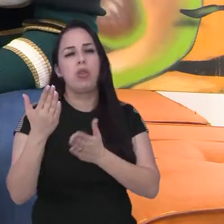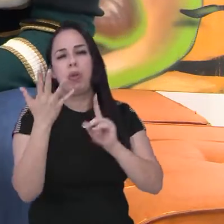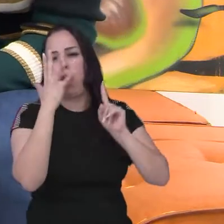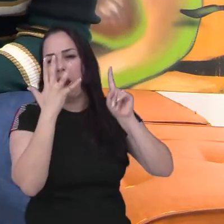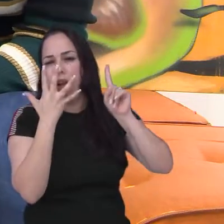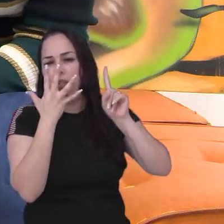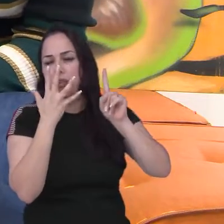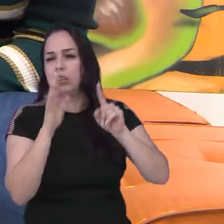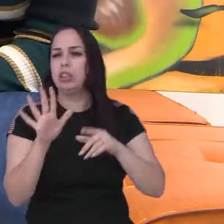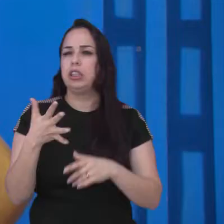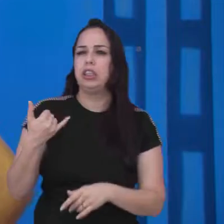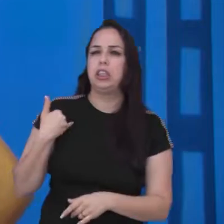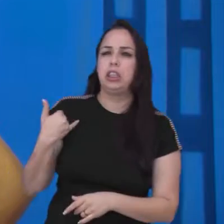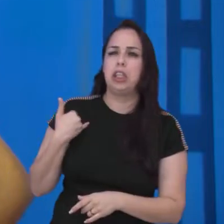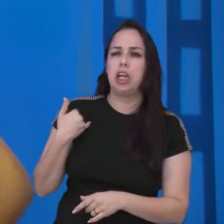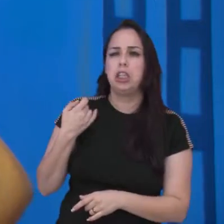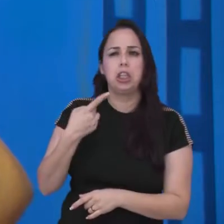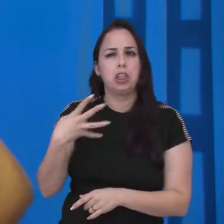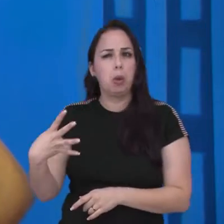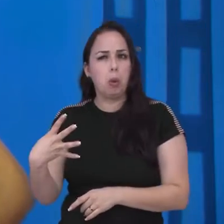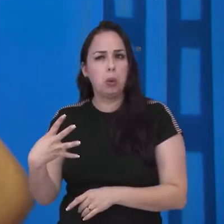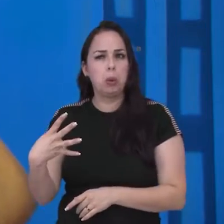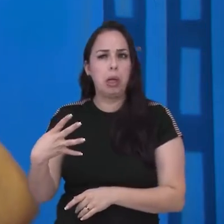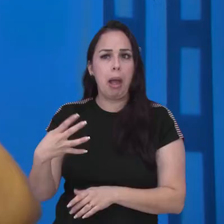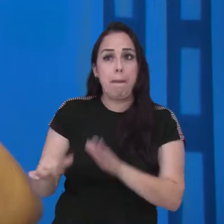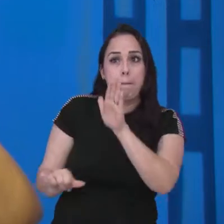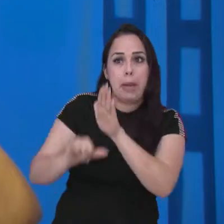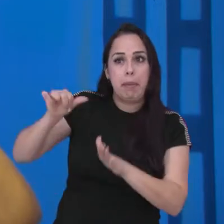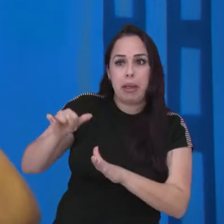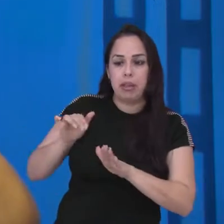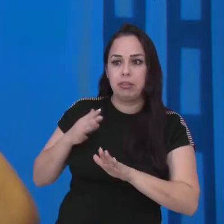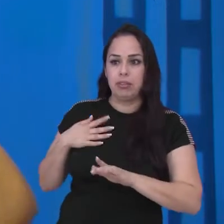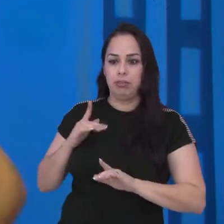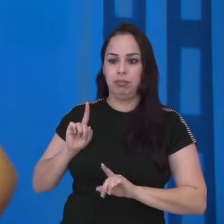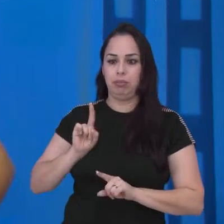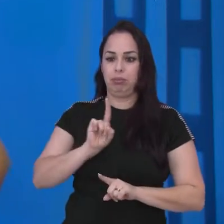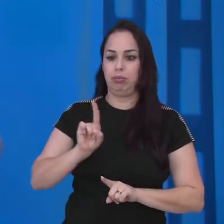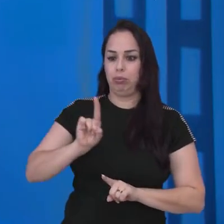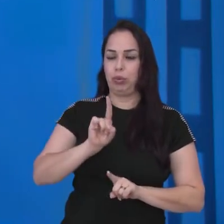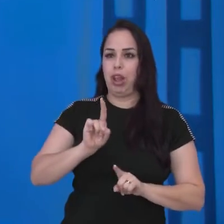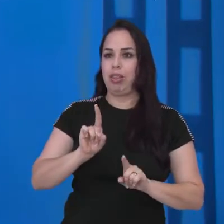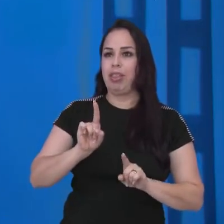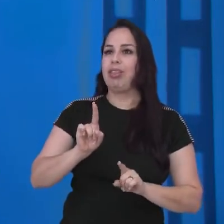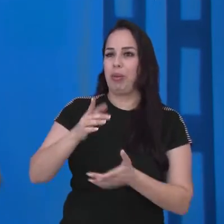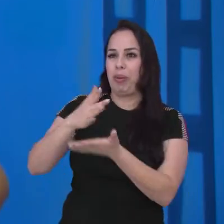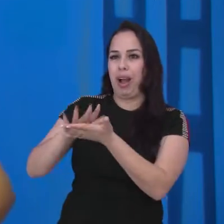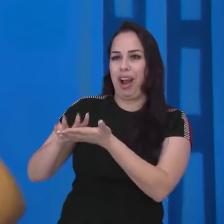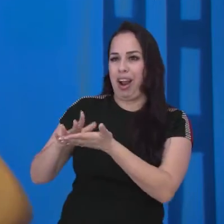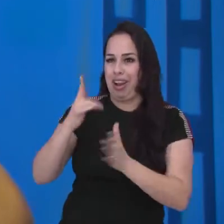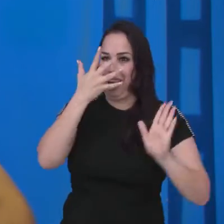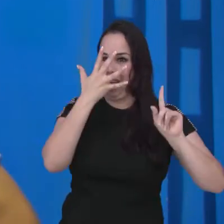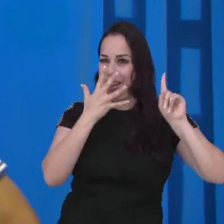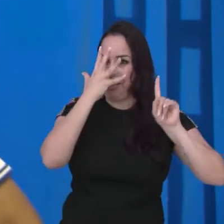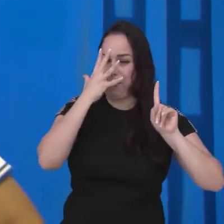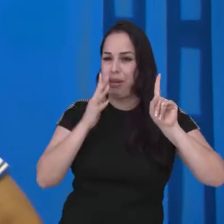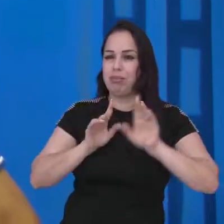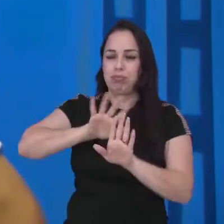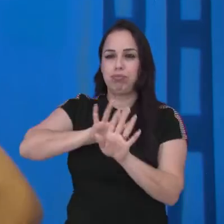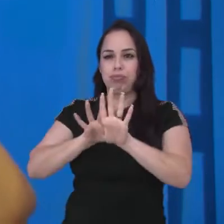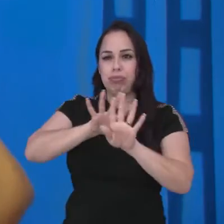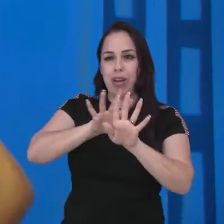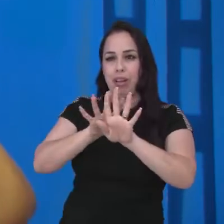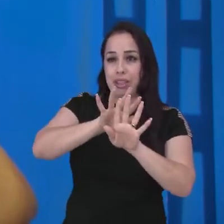foi? Foi ali pros 14, né? A primeira vez que eu saí foi numa ala, num